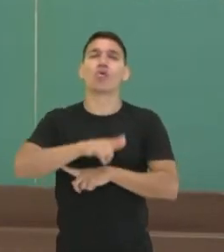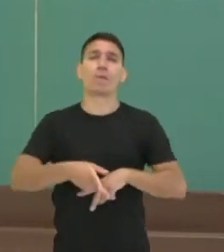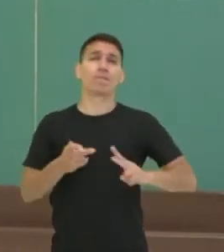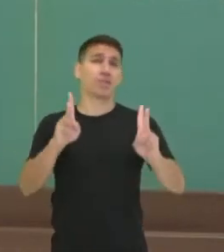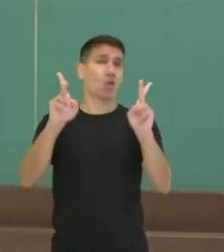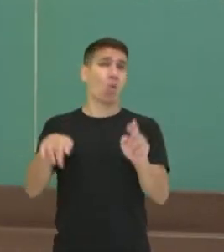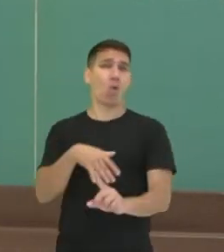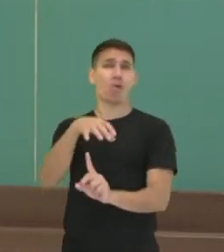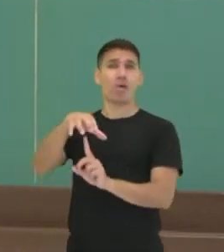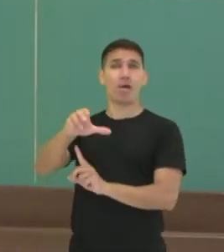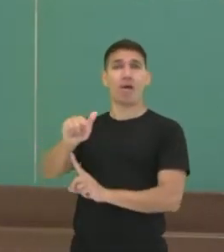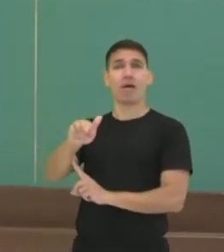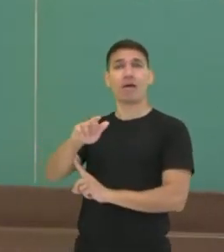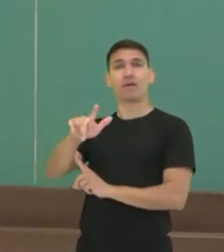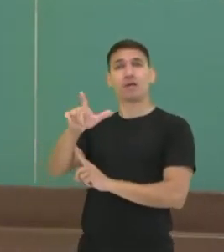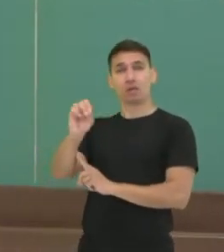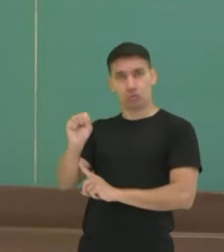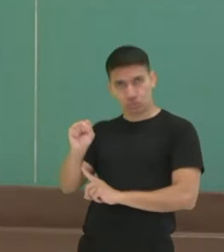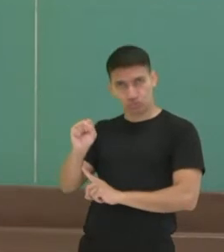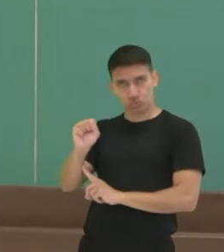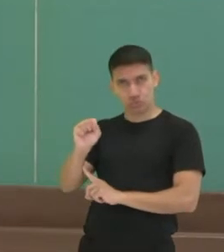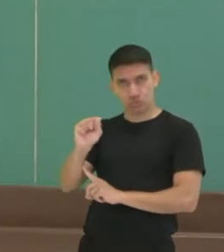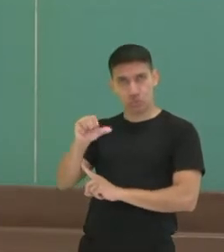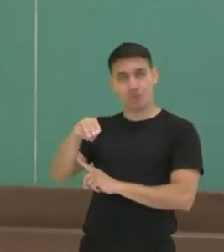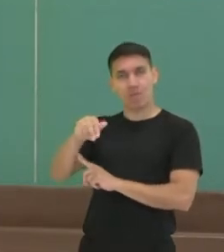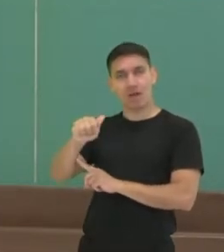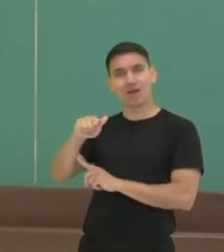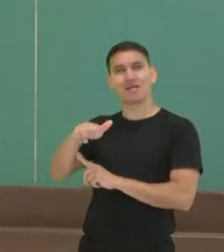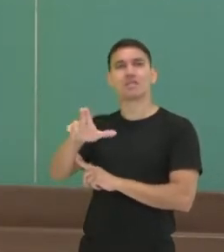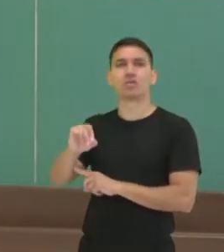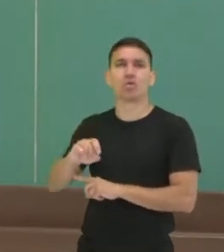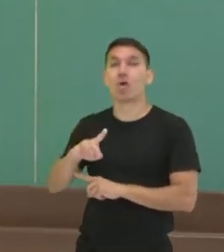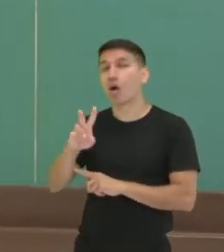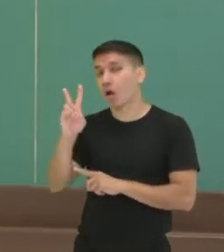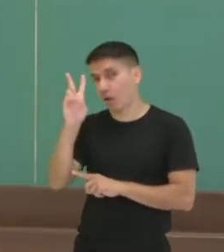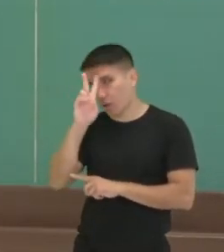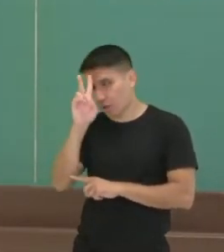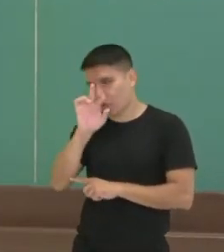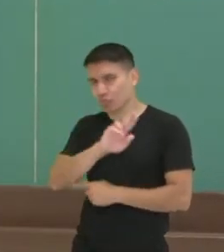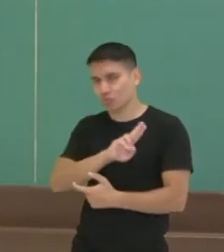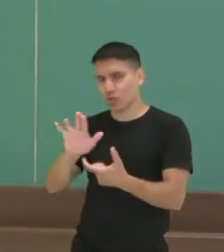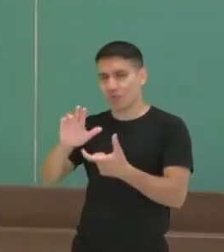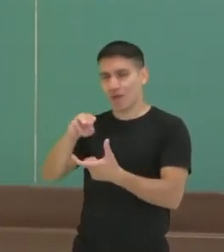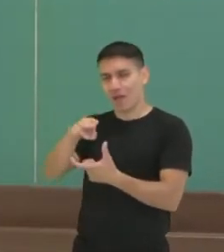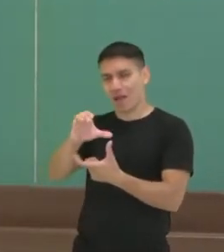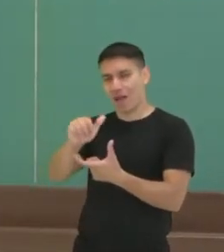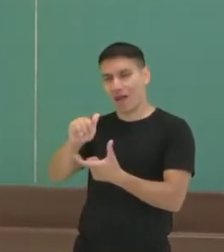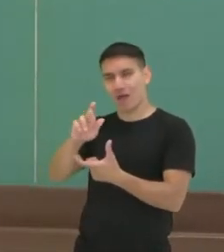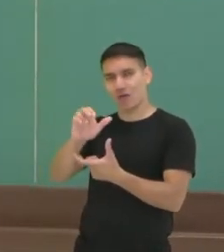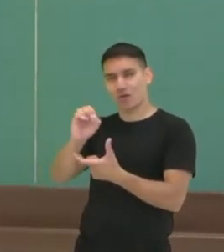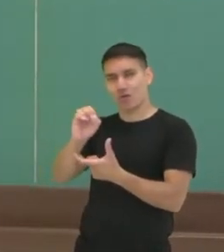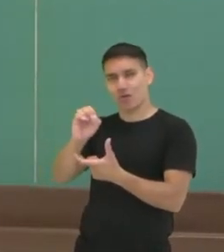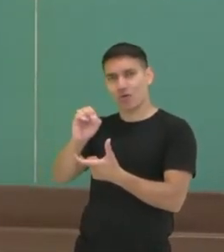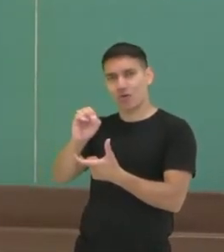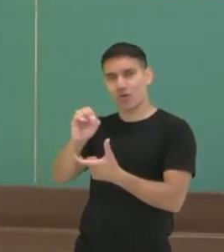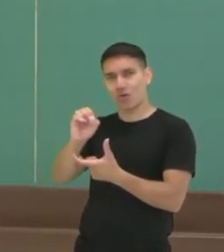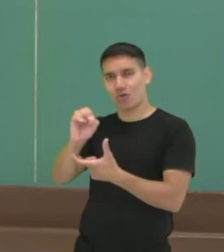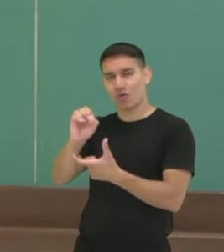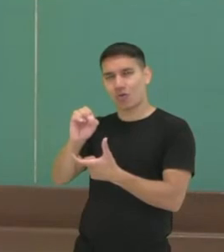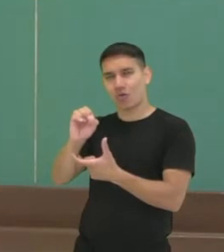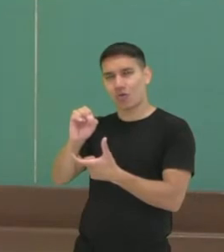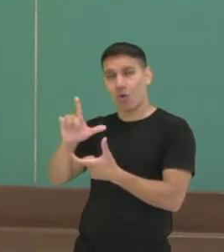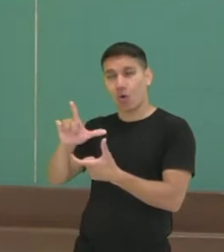que a palavra carolíngia, que vem do nome Carolus, que é em latim Carlos, que significa forte, então por isso que é uma renascença.